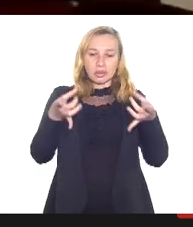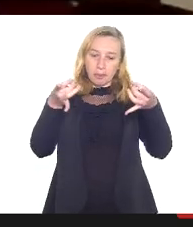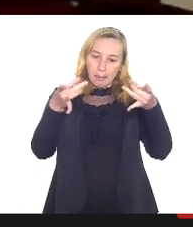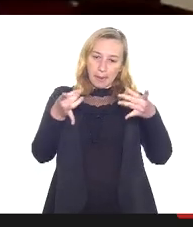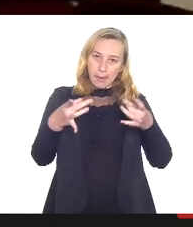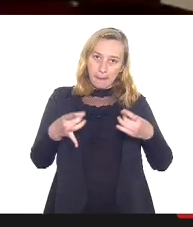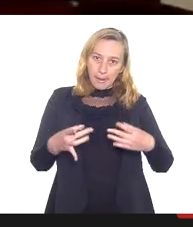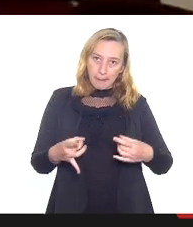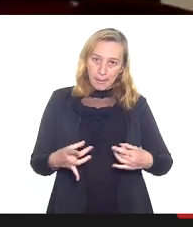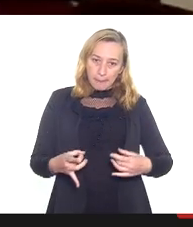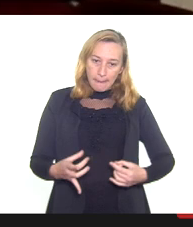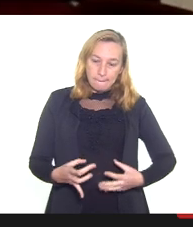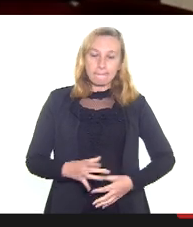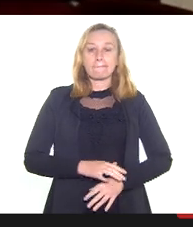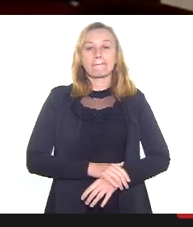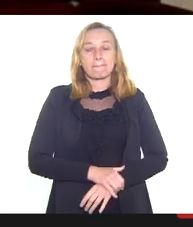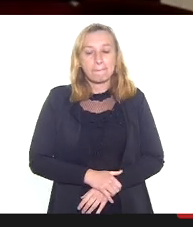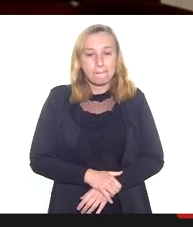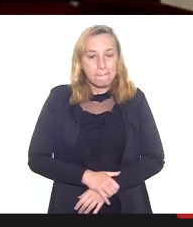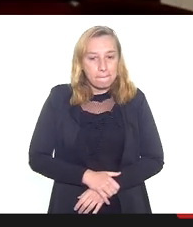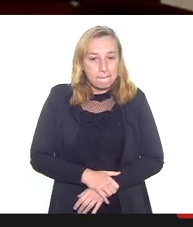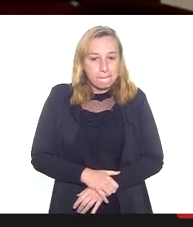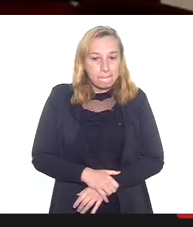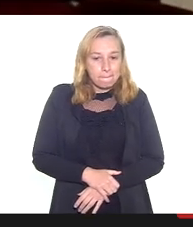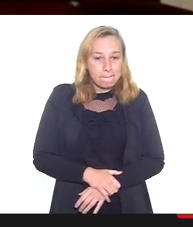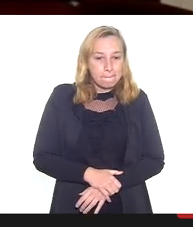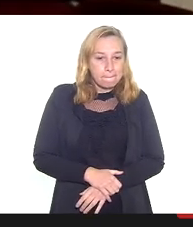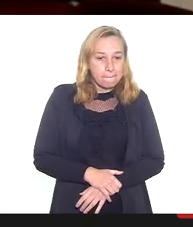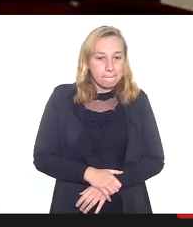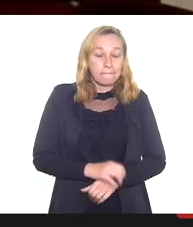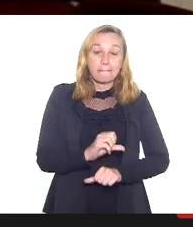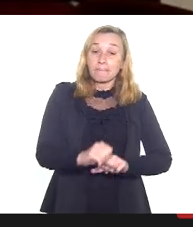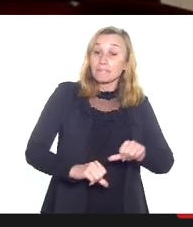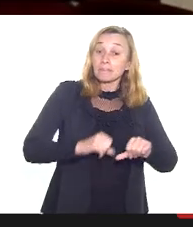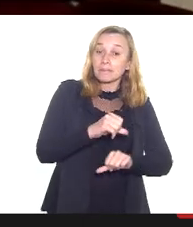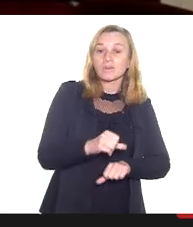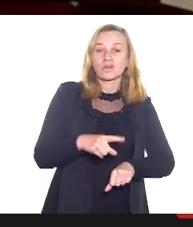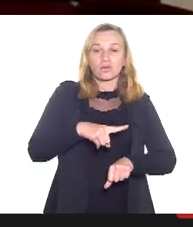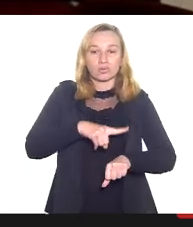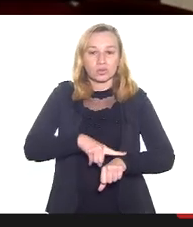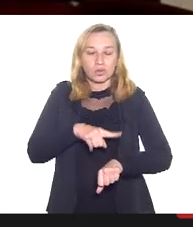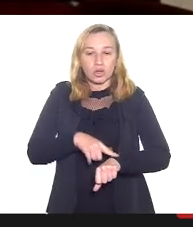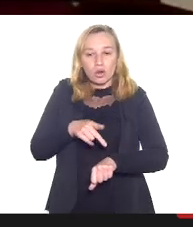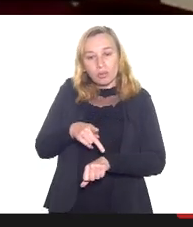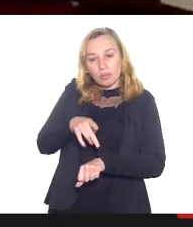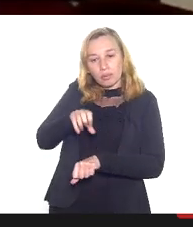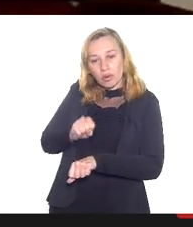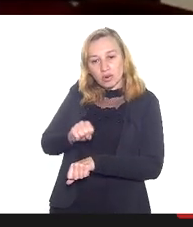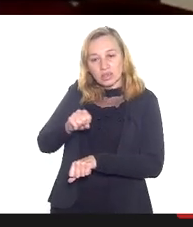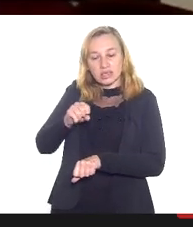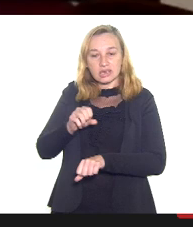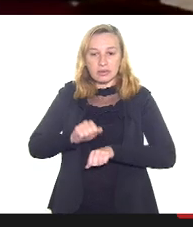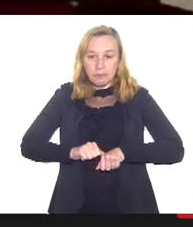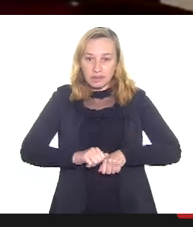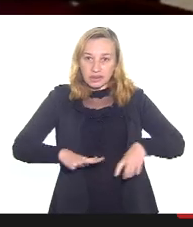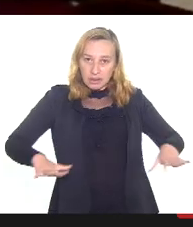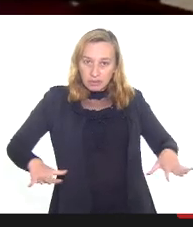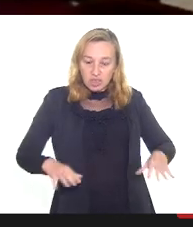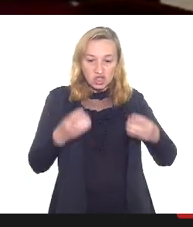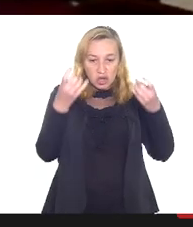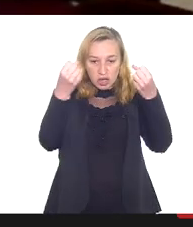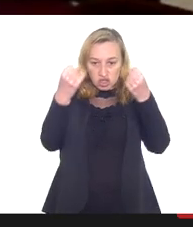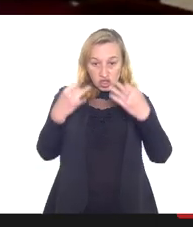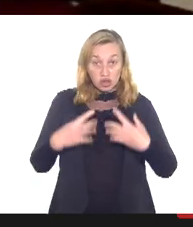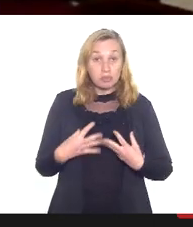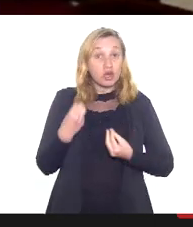ao protagonismo juvenil, quanto à mudança no momento pós-pandêmico, né, mas a gente explica muito que